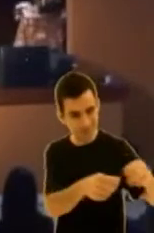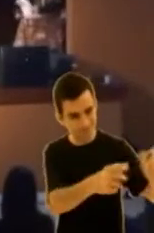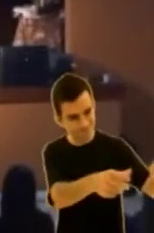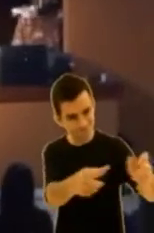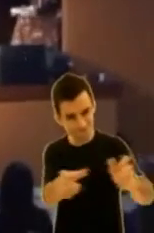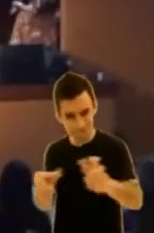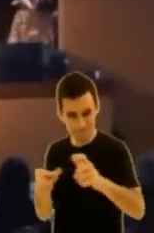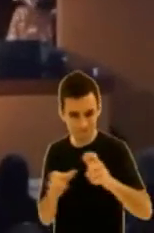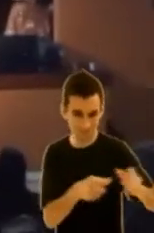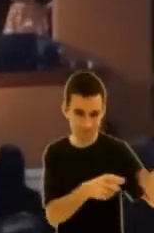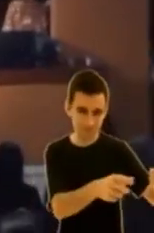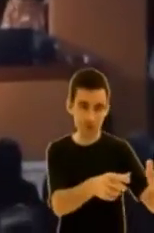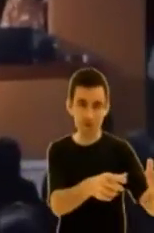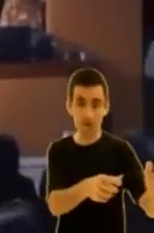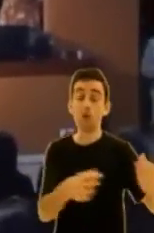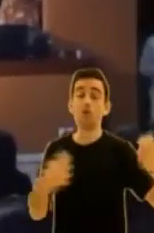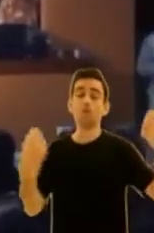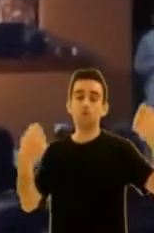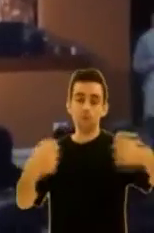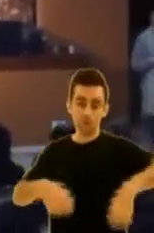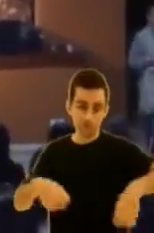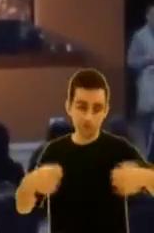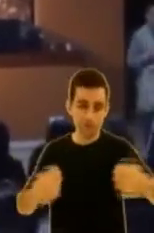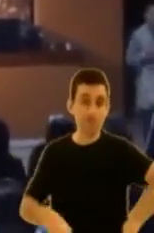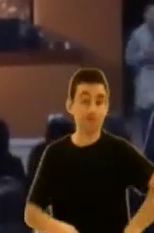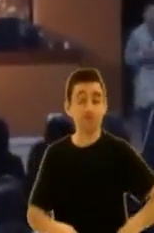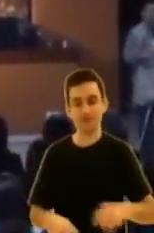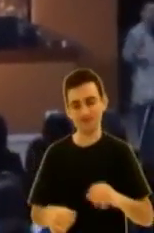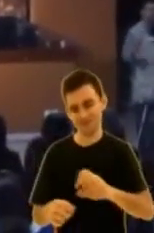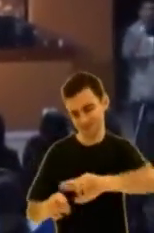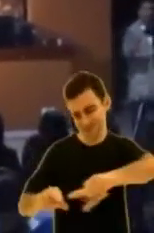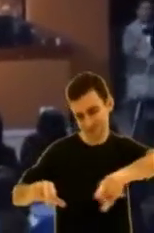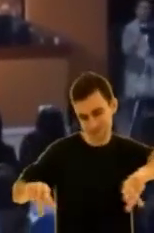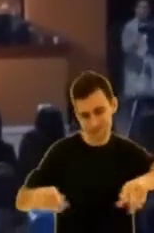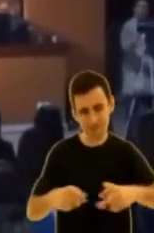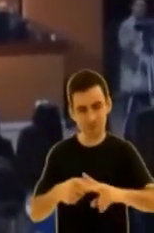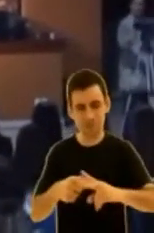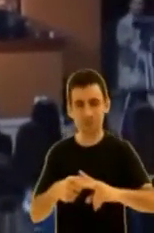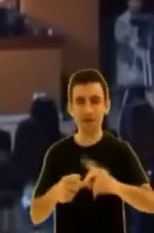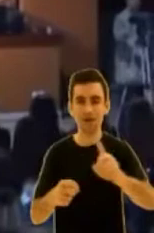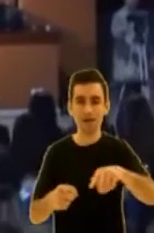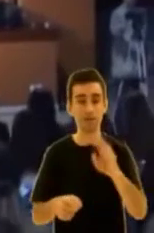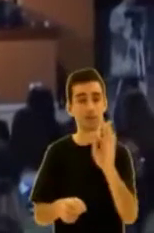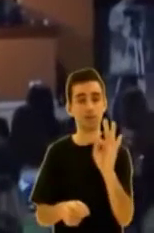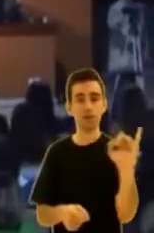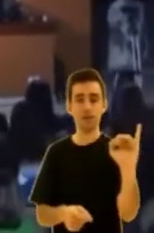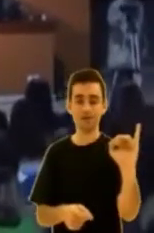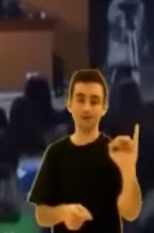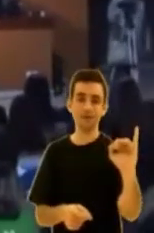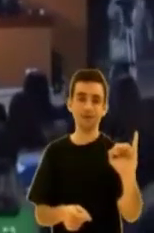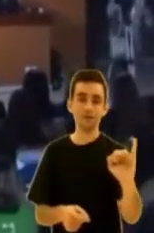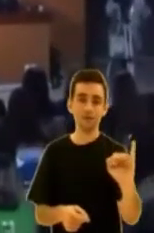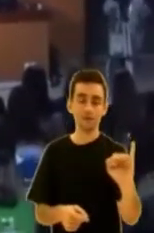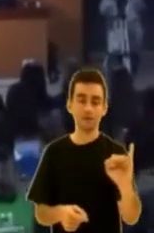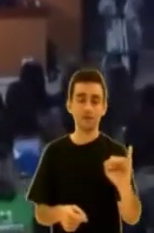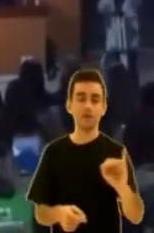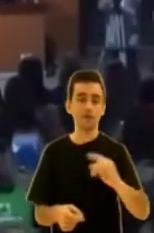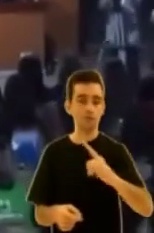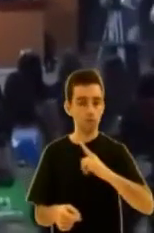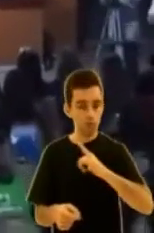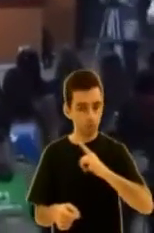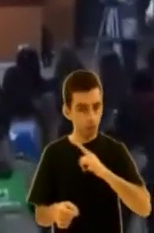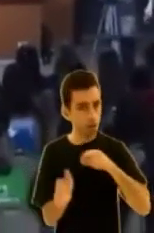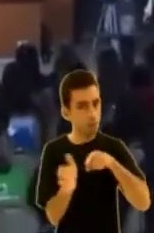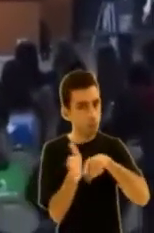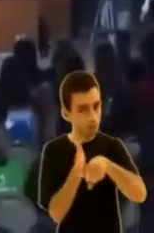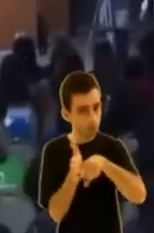das novas ferramentas de TI. Tanto o censo escolar, que seguramente foi